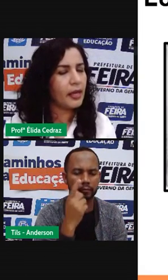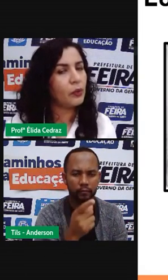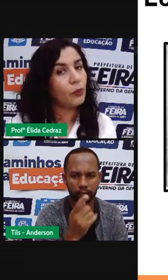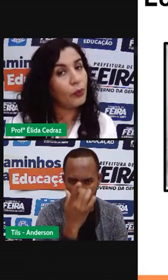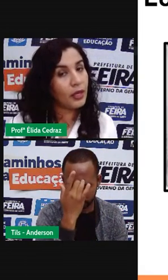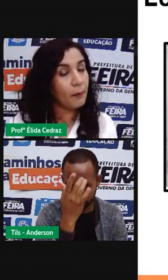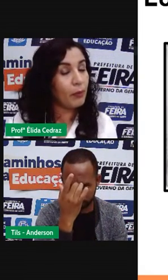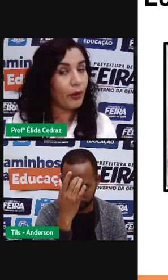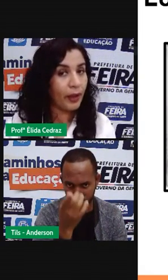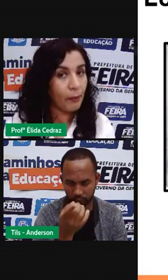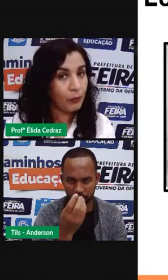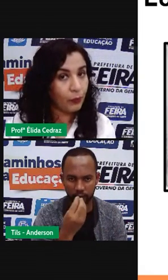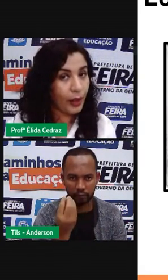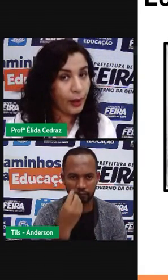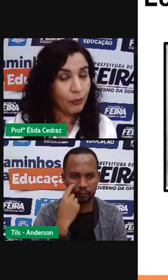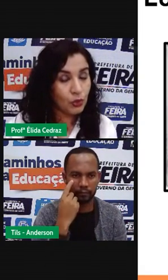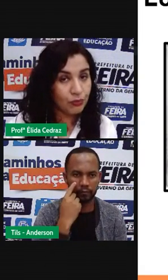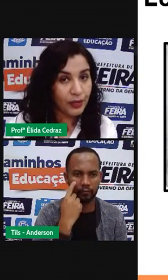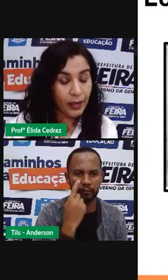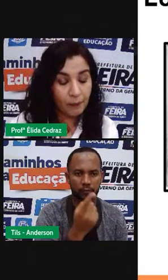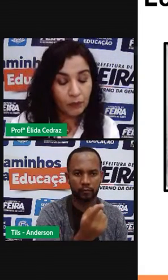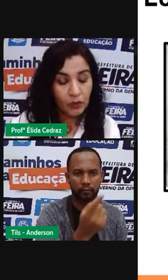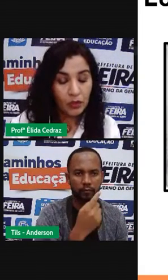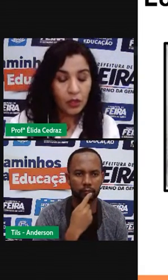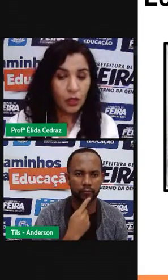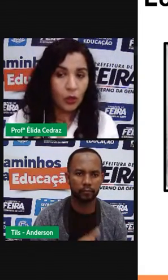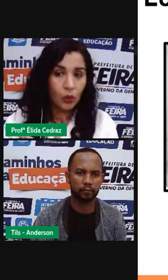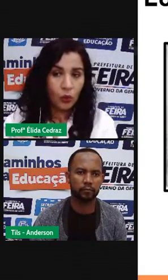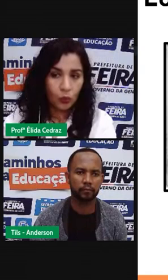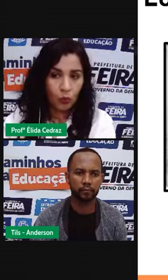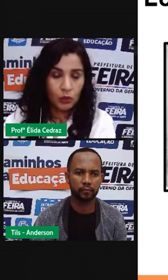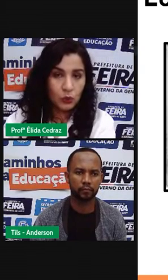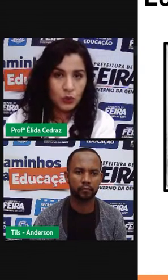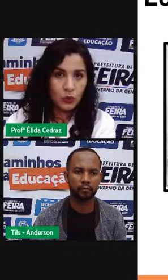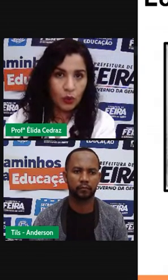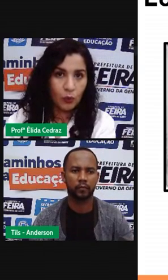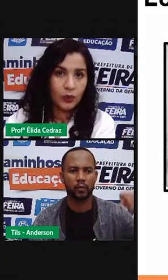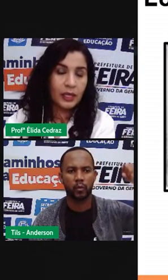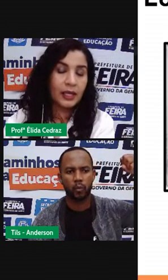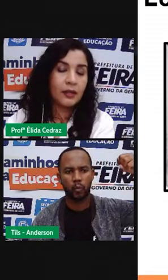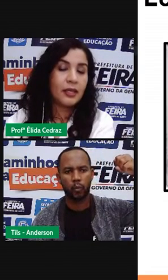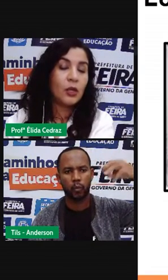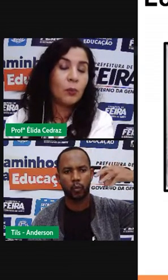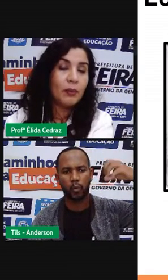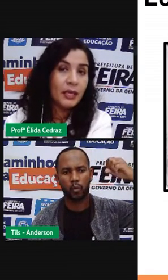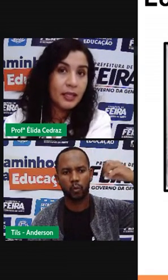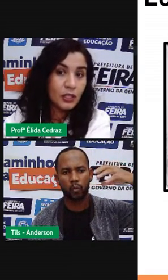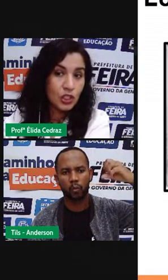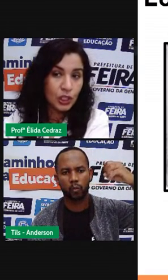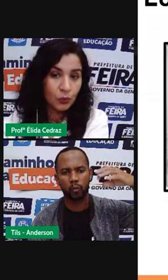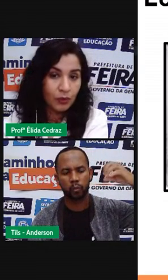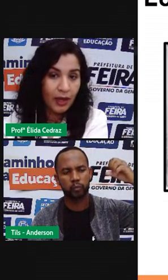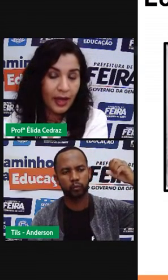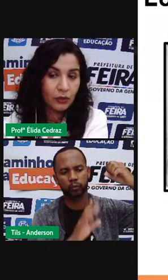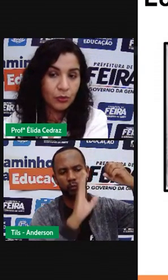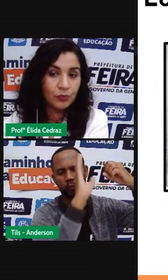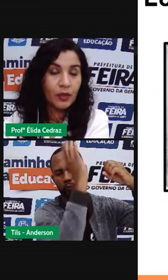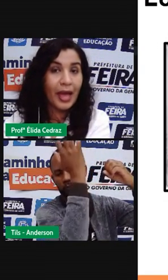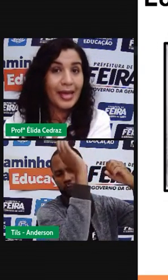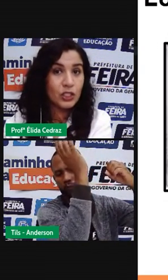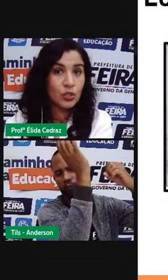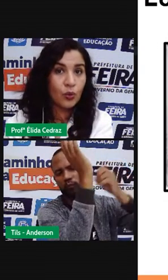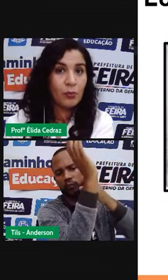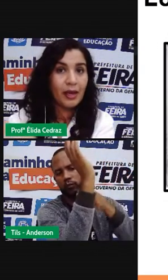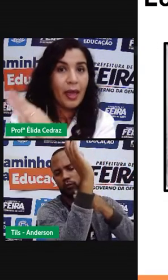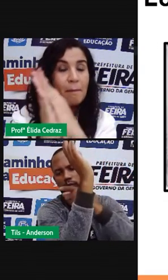mais claro o que a própria acabou de falar. Quando o sol ilumina de um lado,